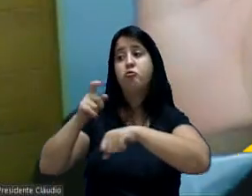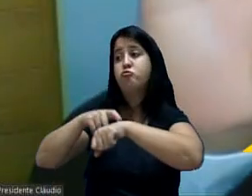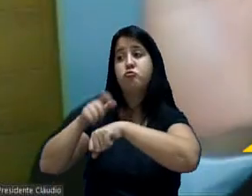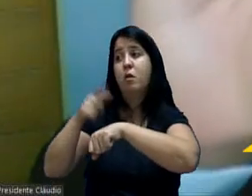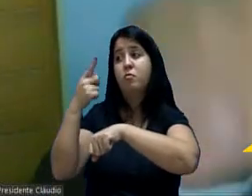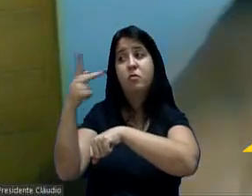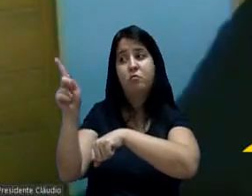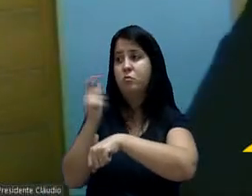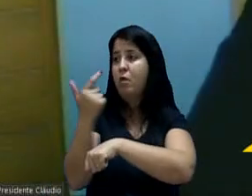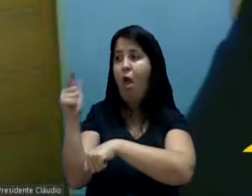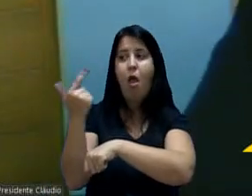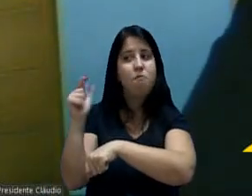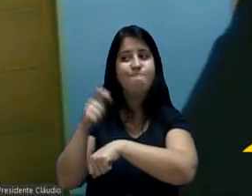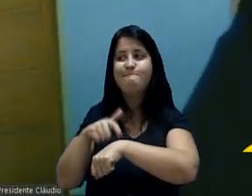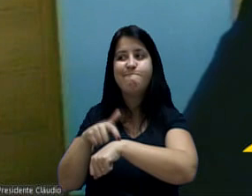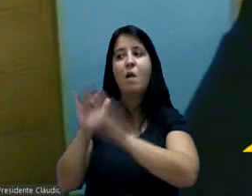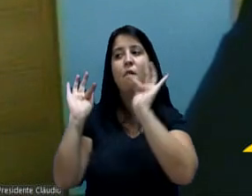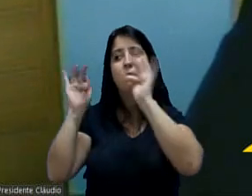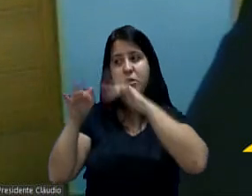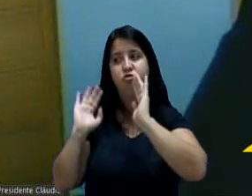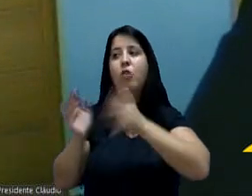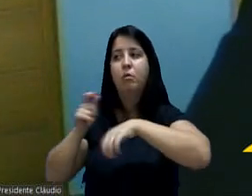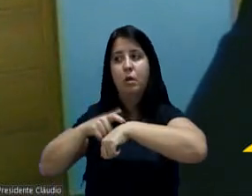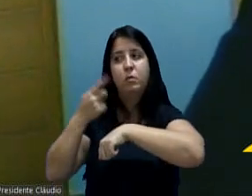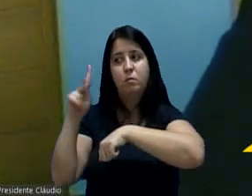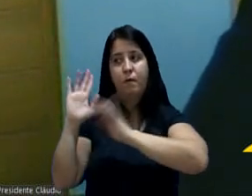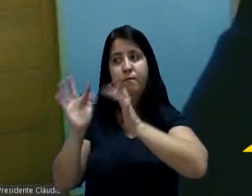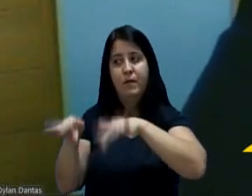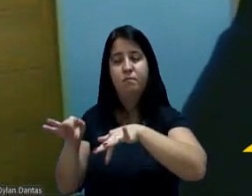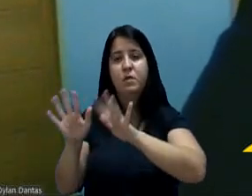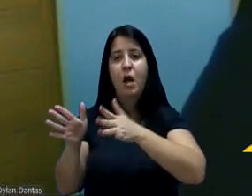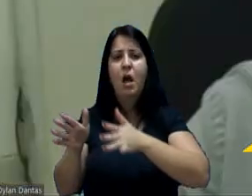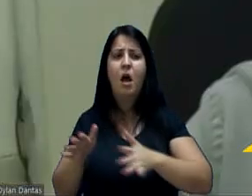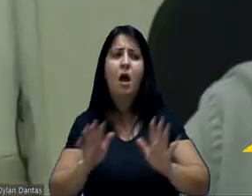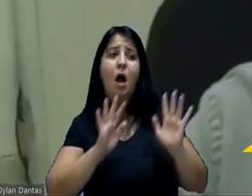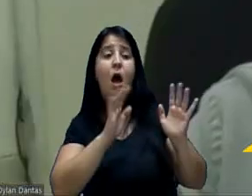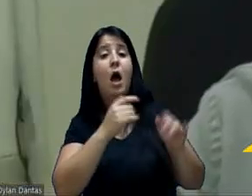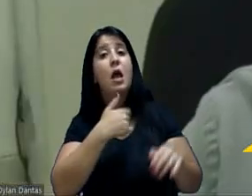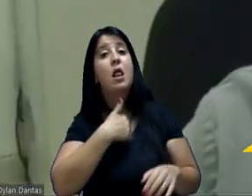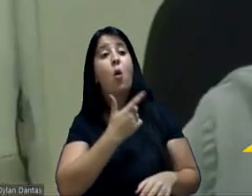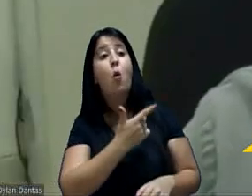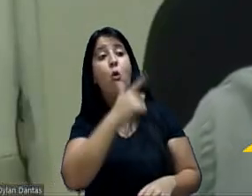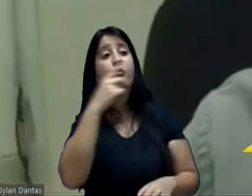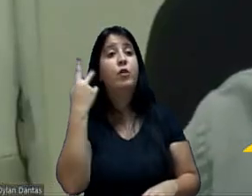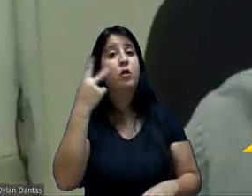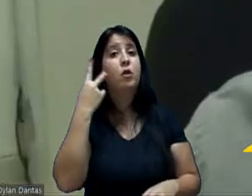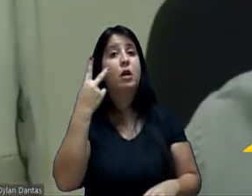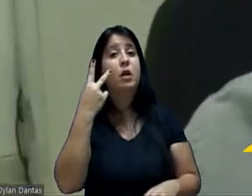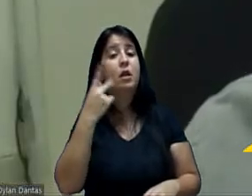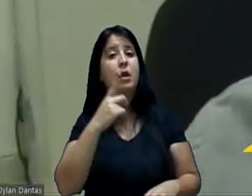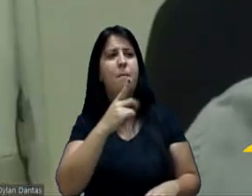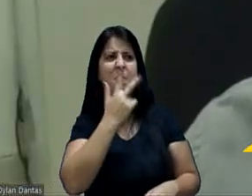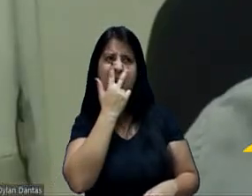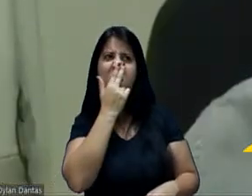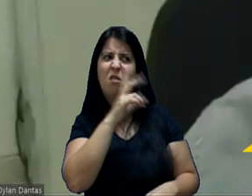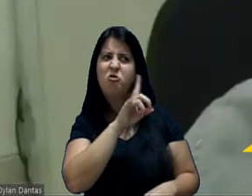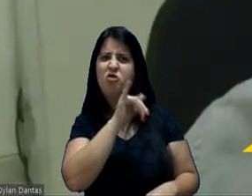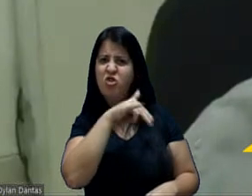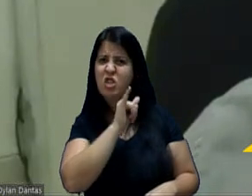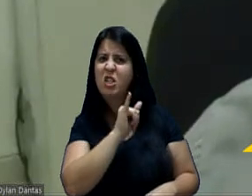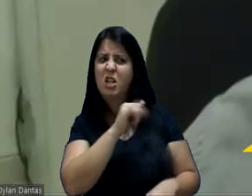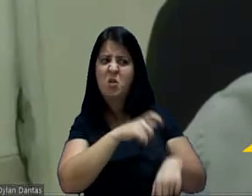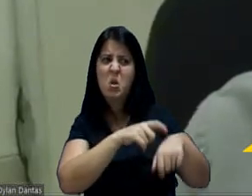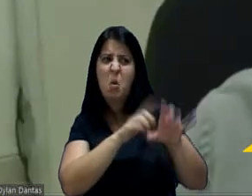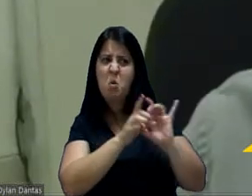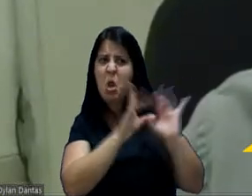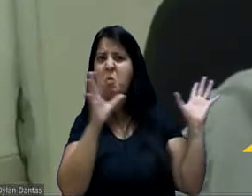tempo. Terminou o tempo, Vossa Excelência. É que teve um vereador que cedeu o tempo dele. Se eu não me engano, foi o Dini. O Dini cedeu o tempo dele.